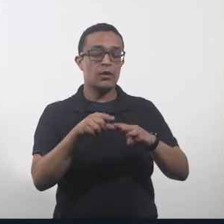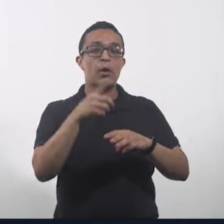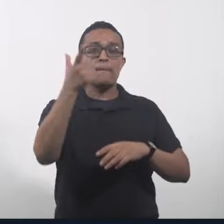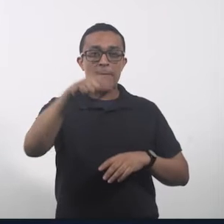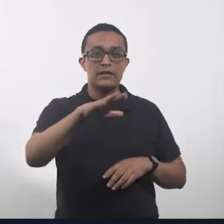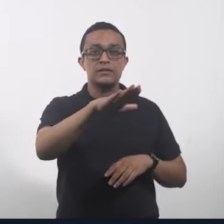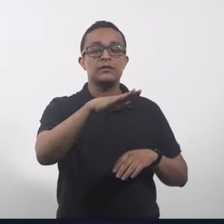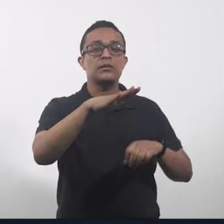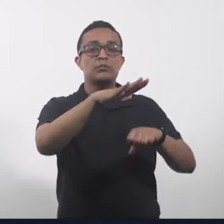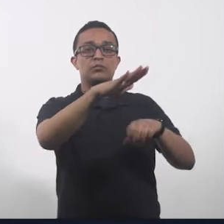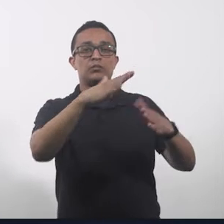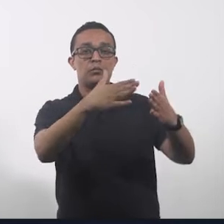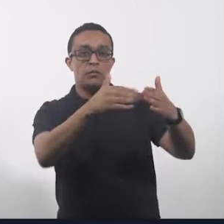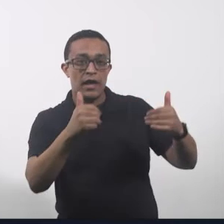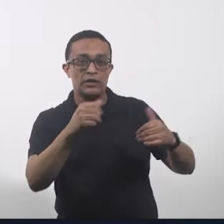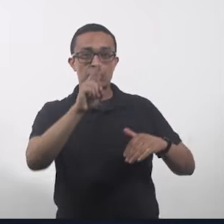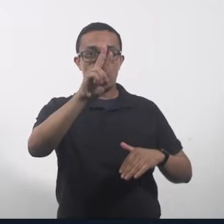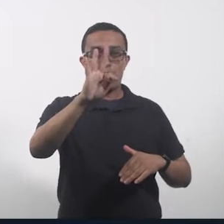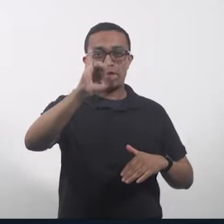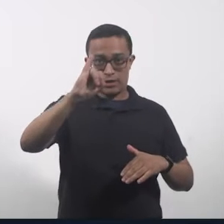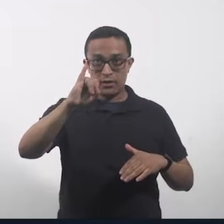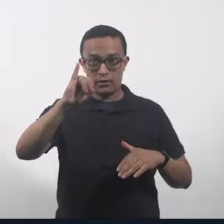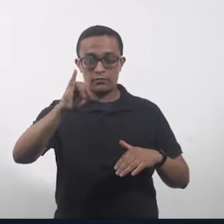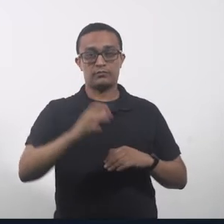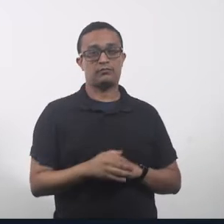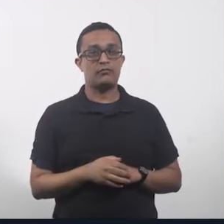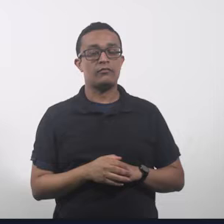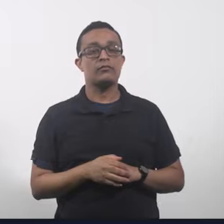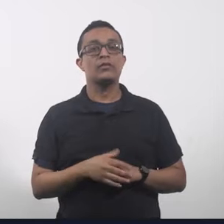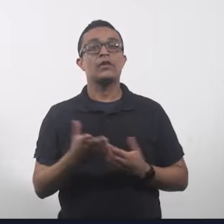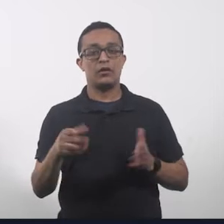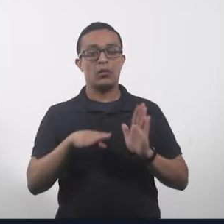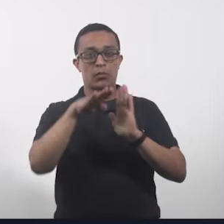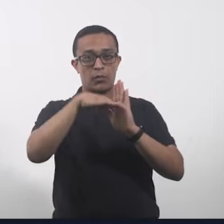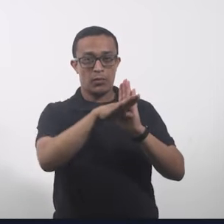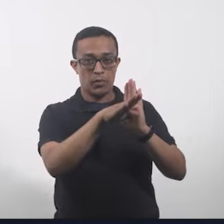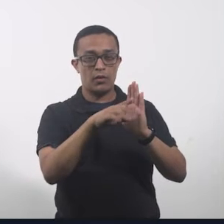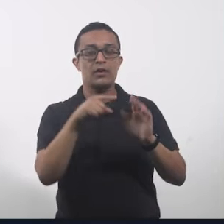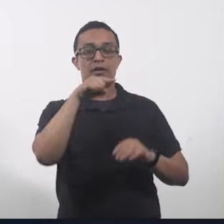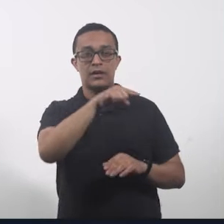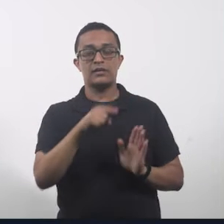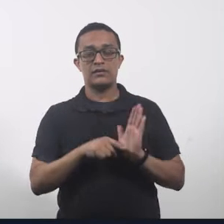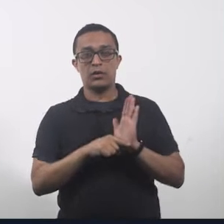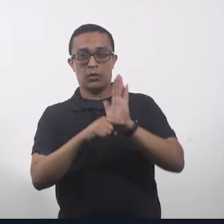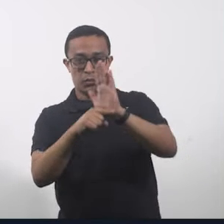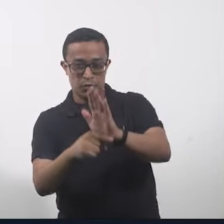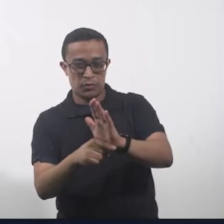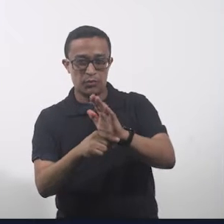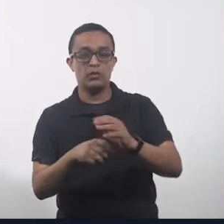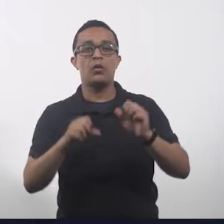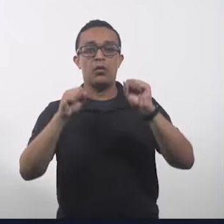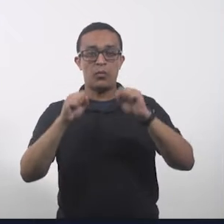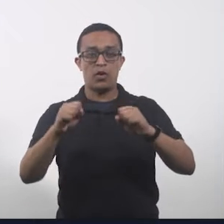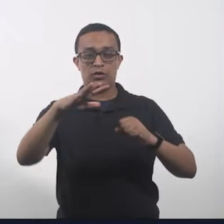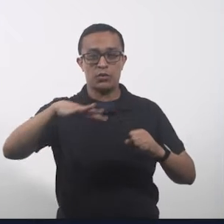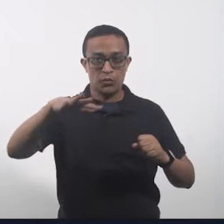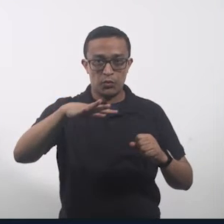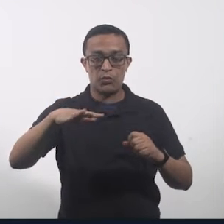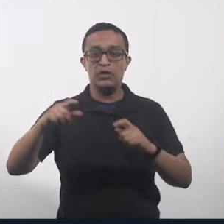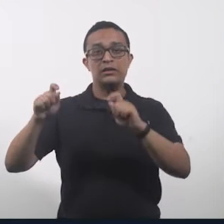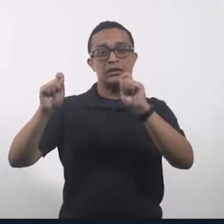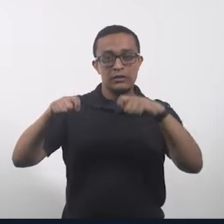UTI para Covid-19. Para esses indicadores, né, da assistência, eles podem ser classificados em 3 níveis: